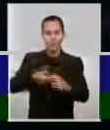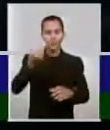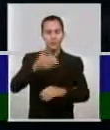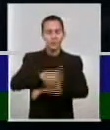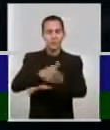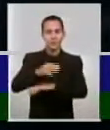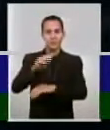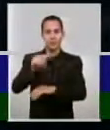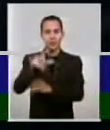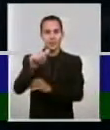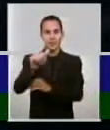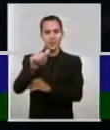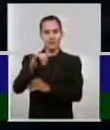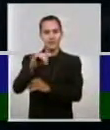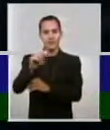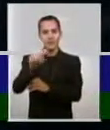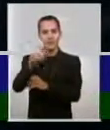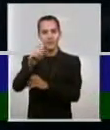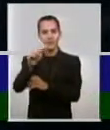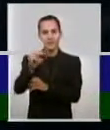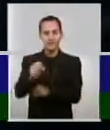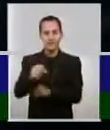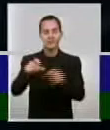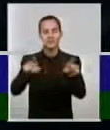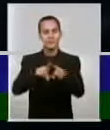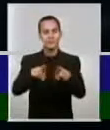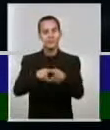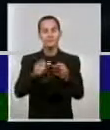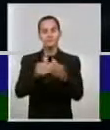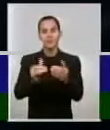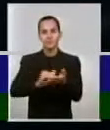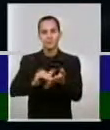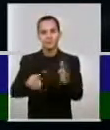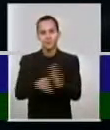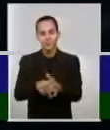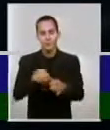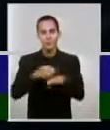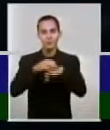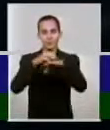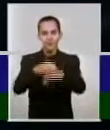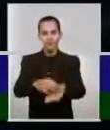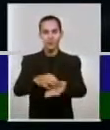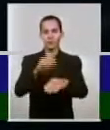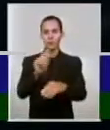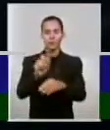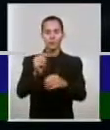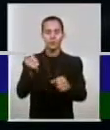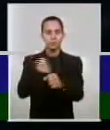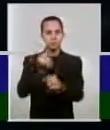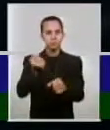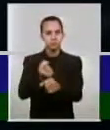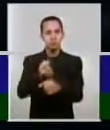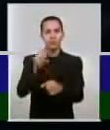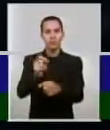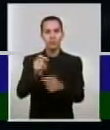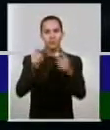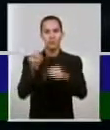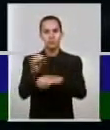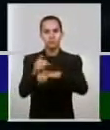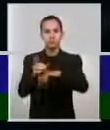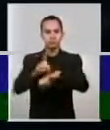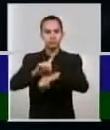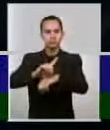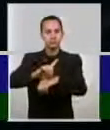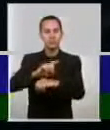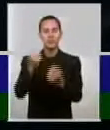número 542, bairro Martelena. Também solicita a Secretaria Municipal de Trânsito e Transportes a implantação de equipamento de redução de